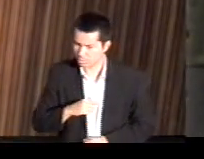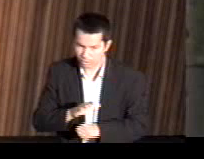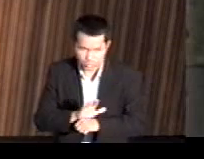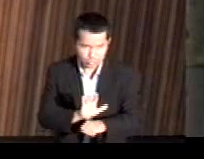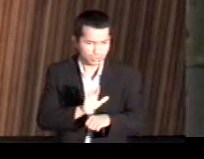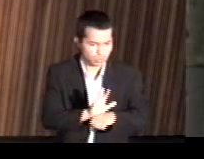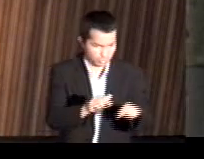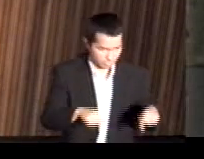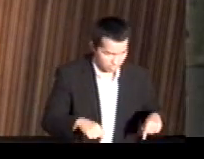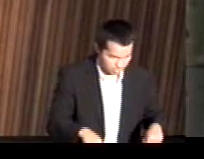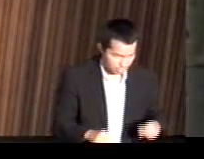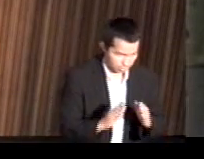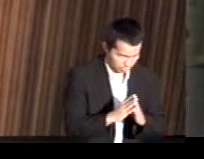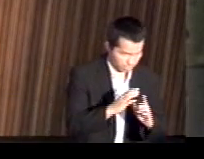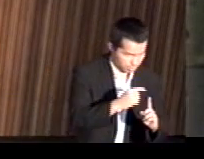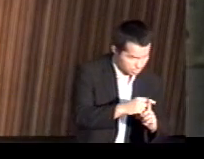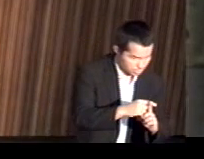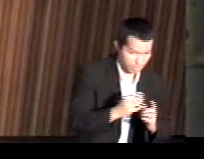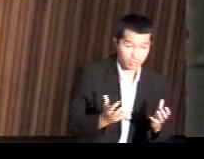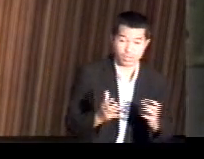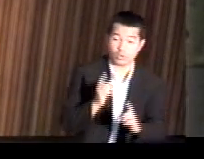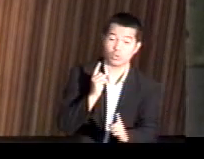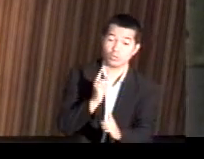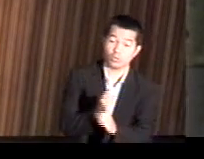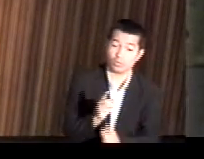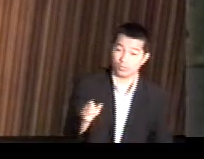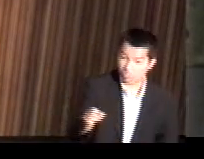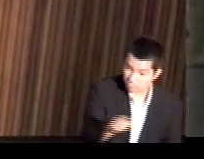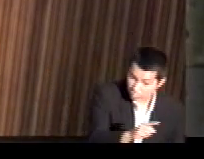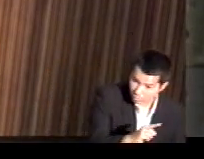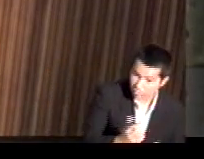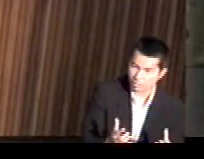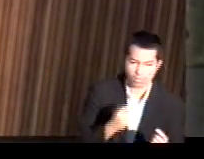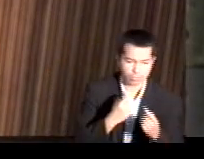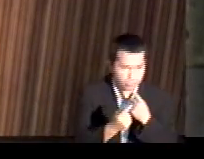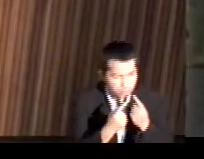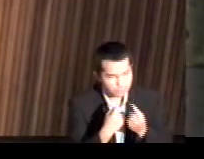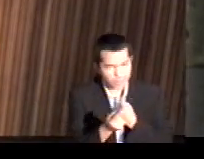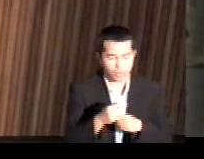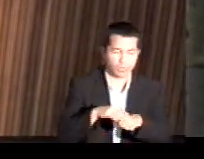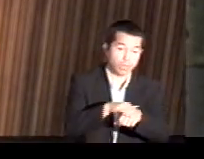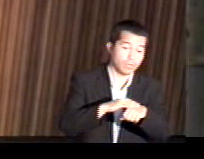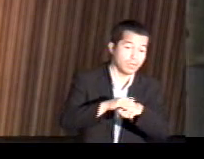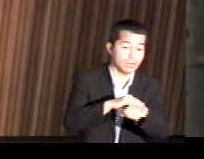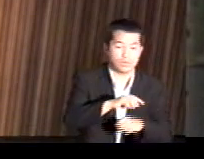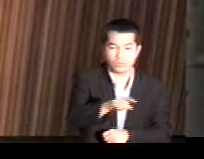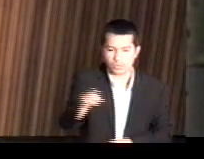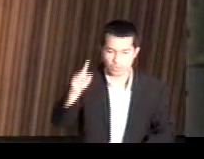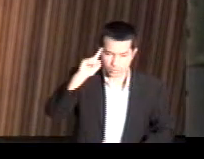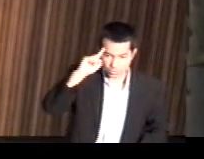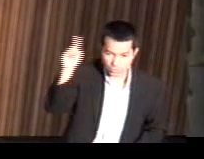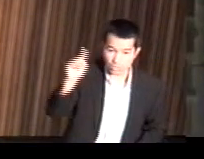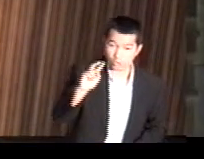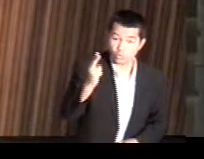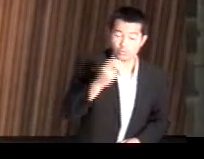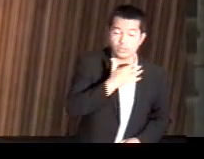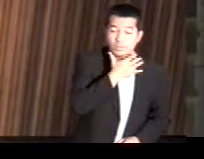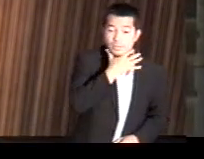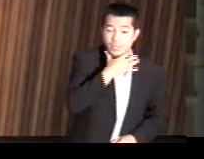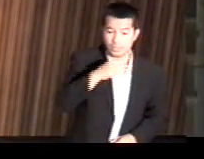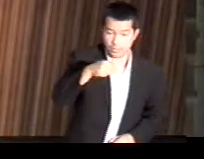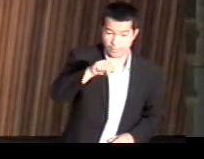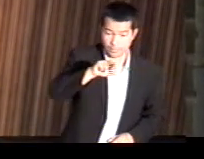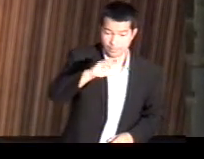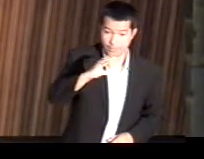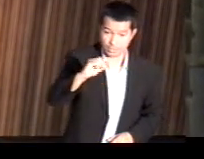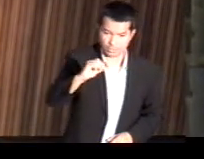da igreja, eu quero ter um encontro com você no dia 2 de março, às 9h30 da manhã. Das